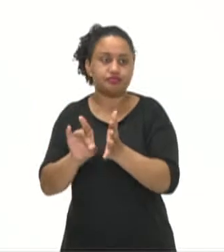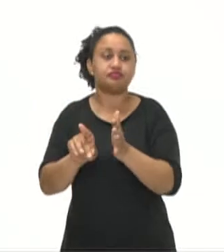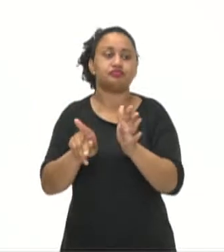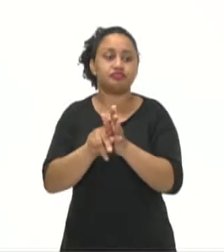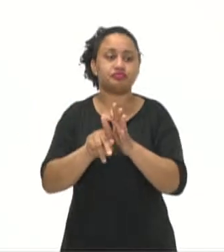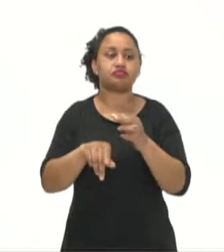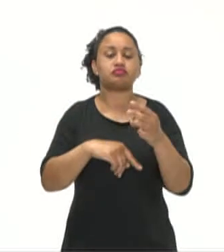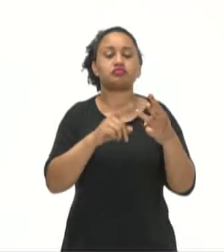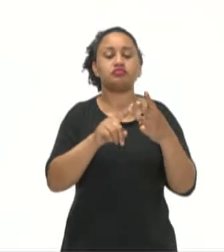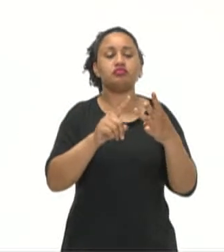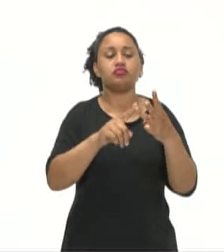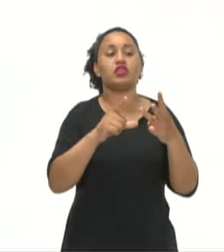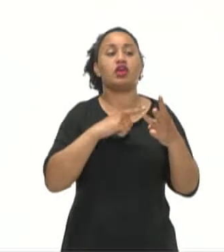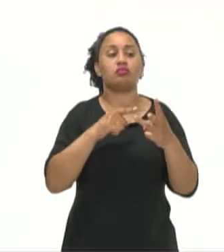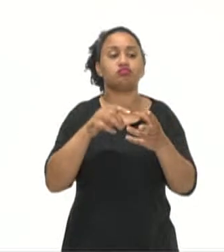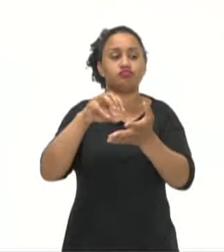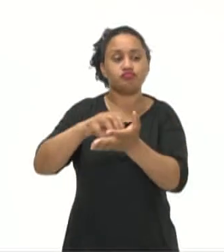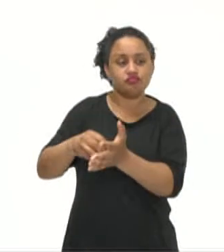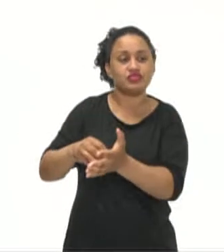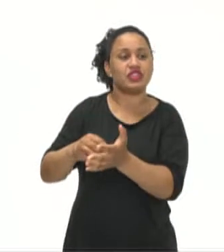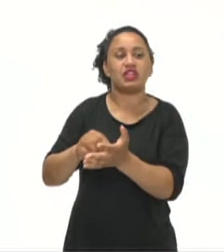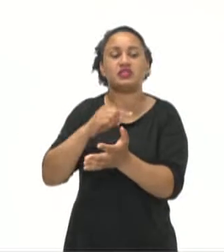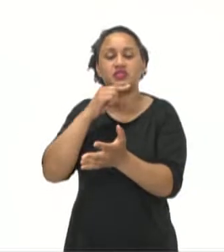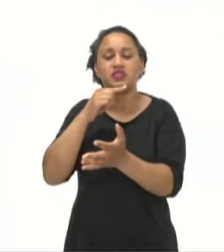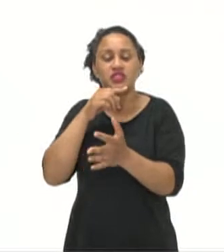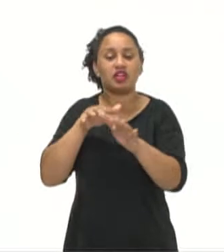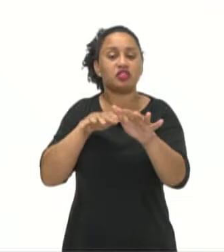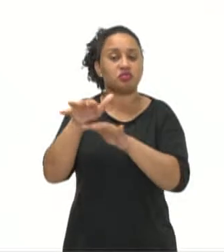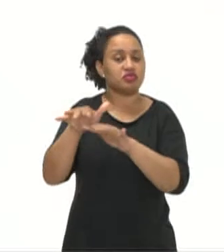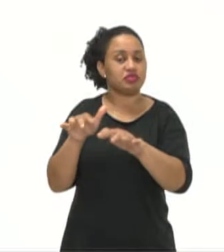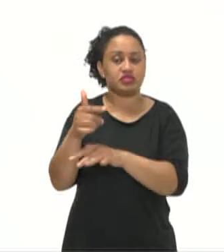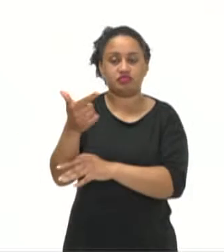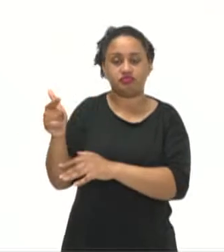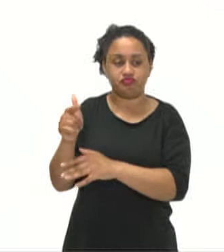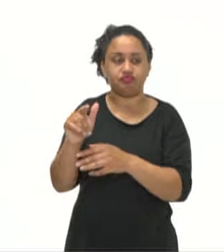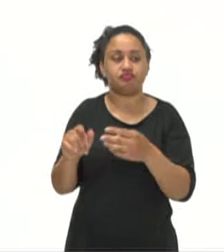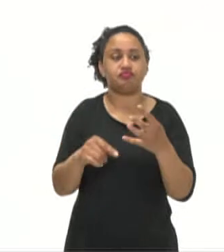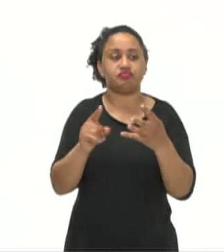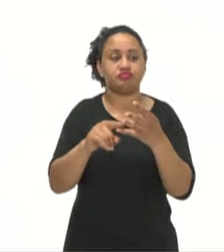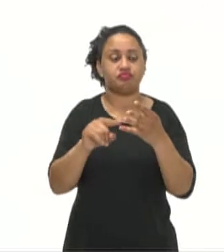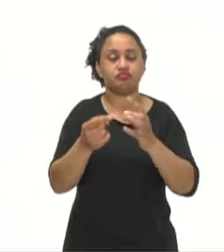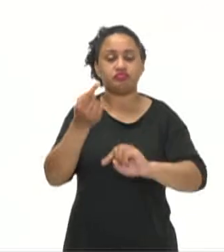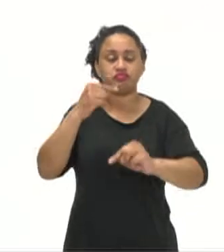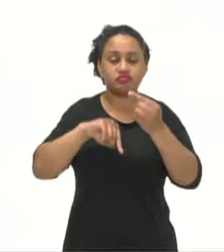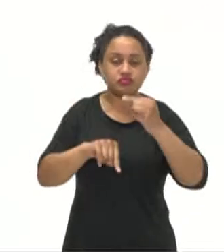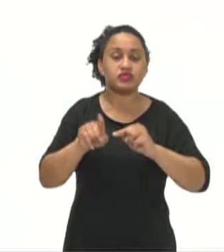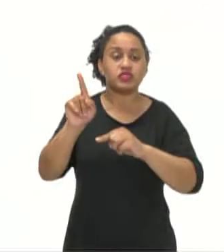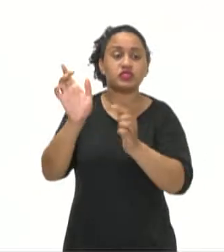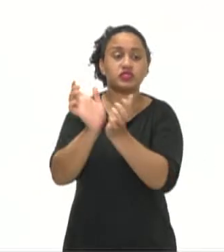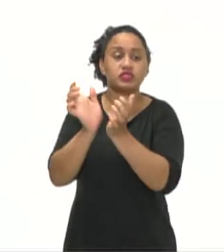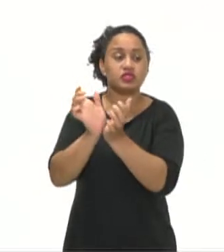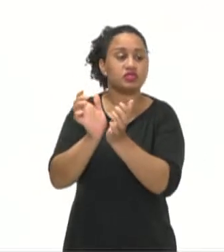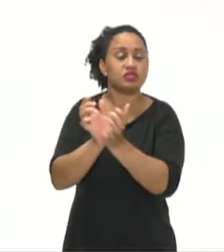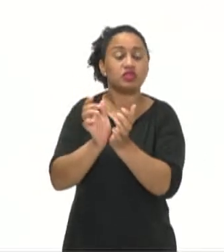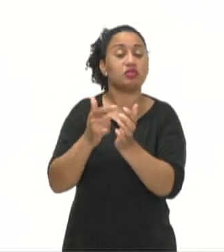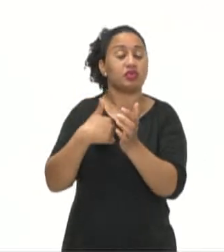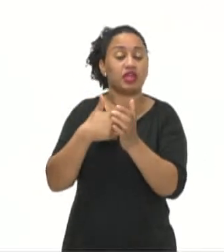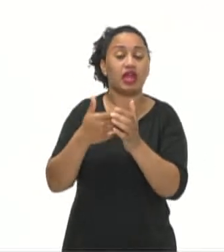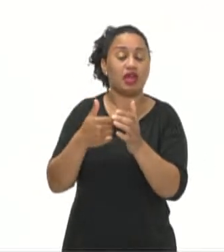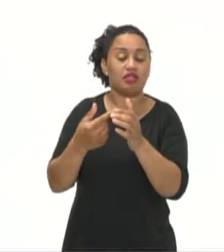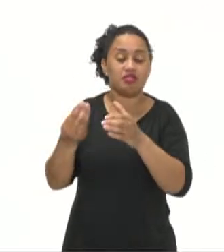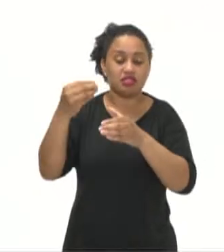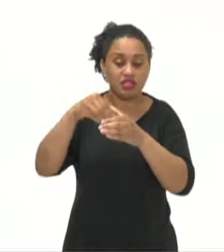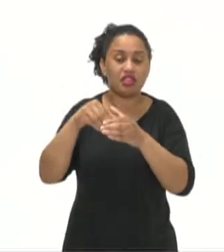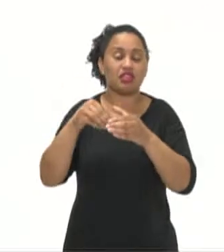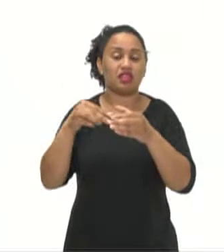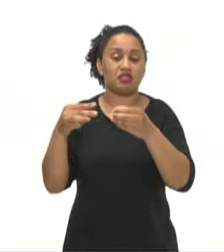vivem fixos ao substrato, então eles não conseguem se locomover. E a digestão nesse grupo, ela é intracelular. Como